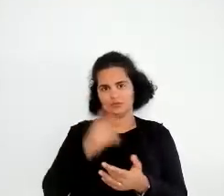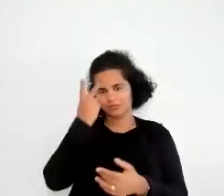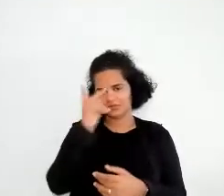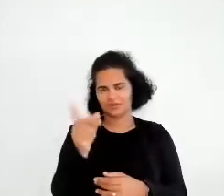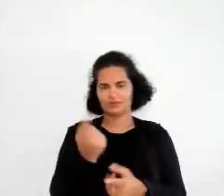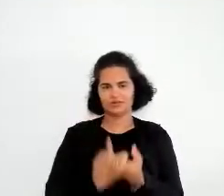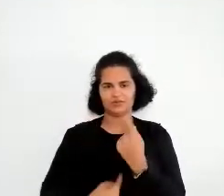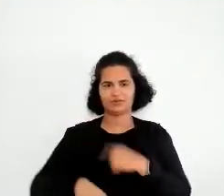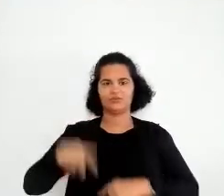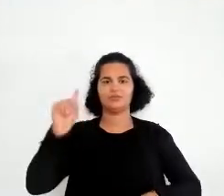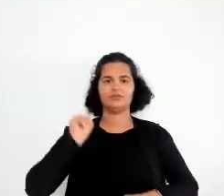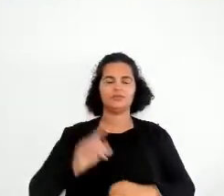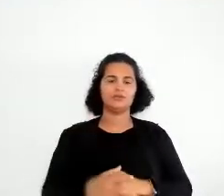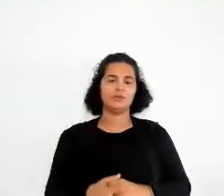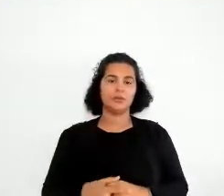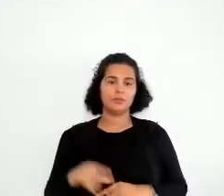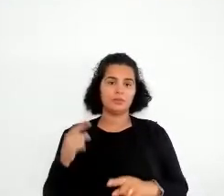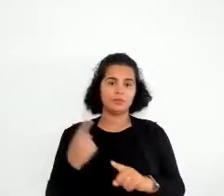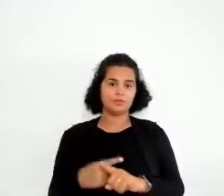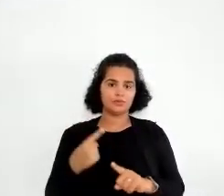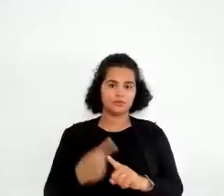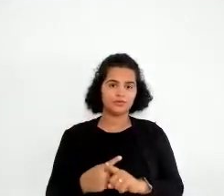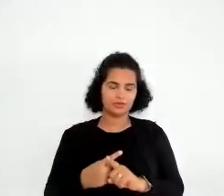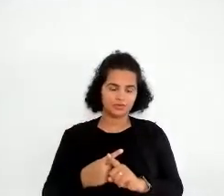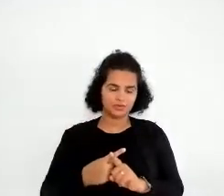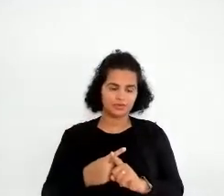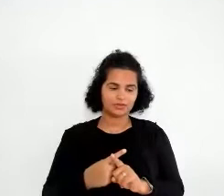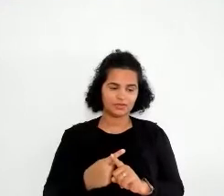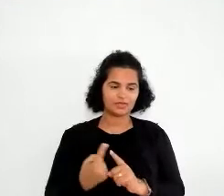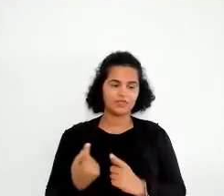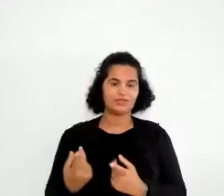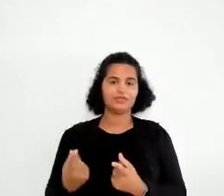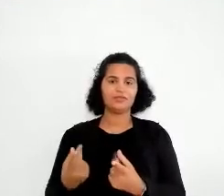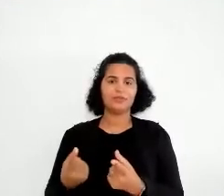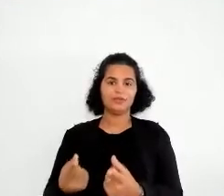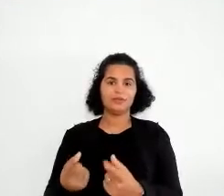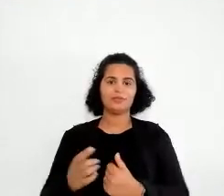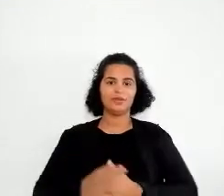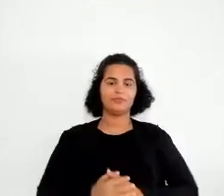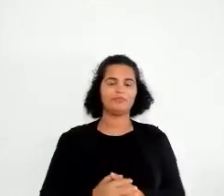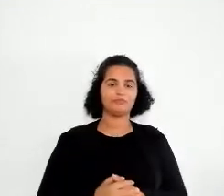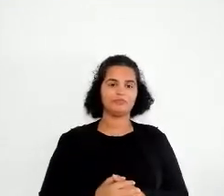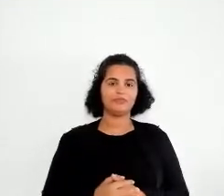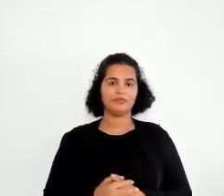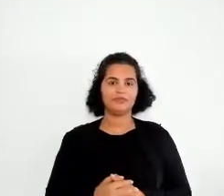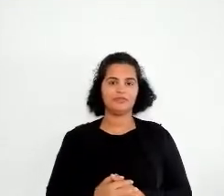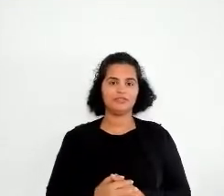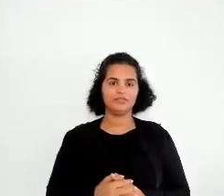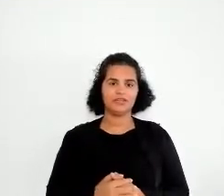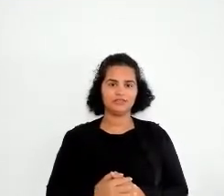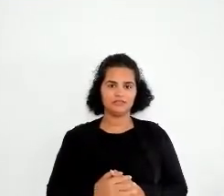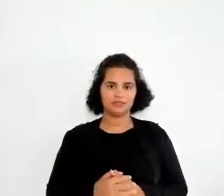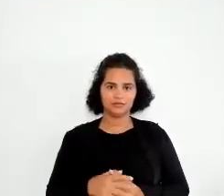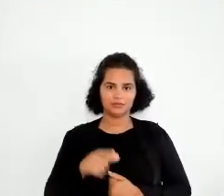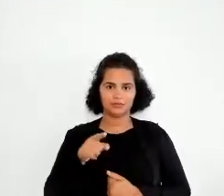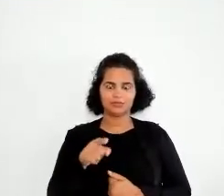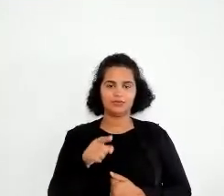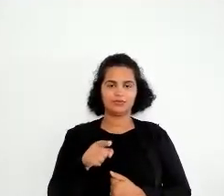Pois, ainda que finitos, buscamos sentidos, lutamos